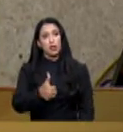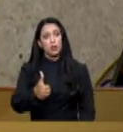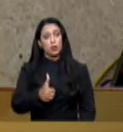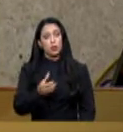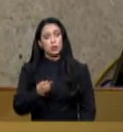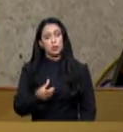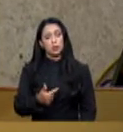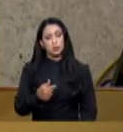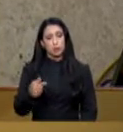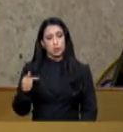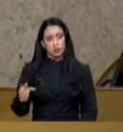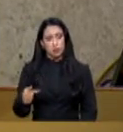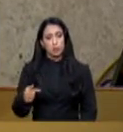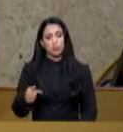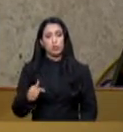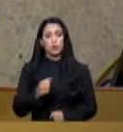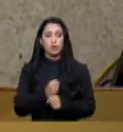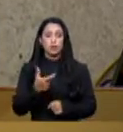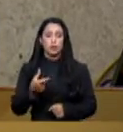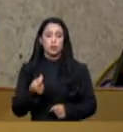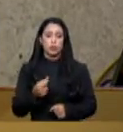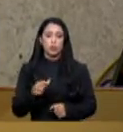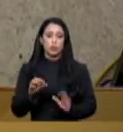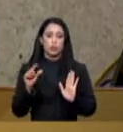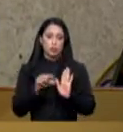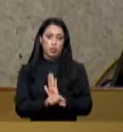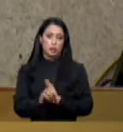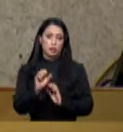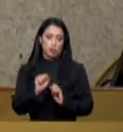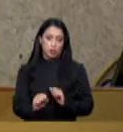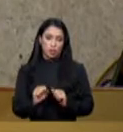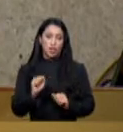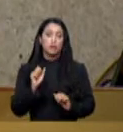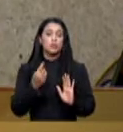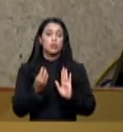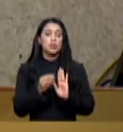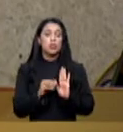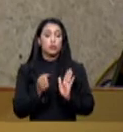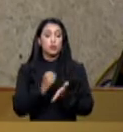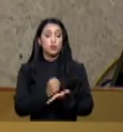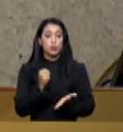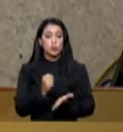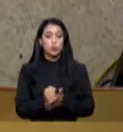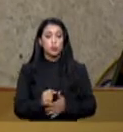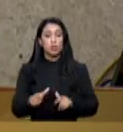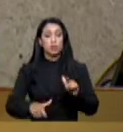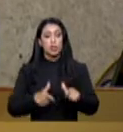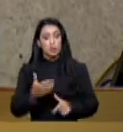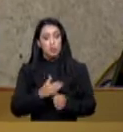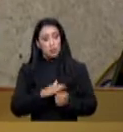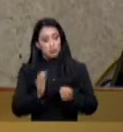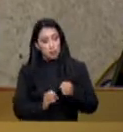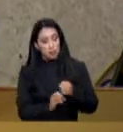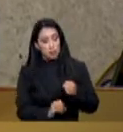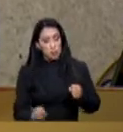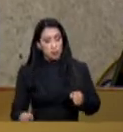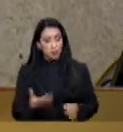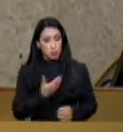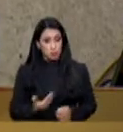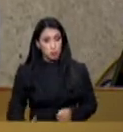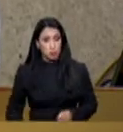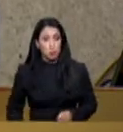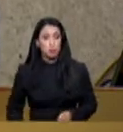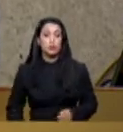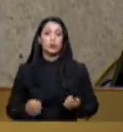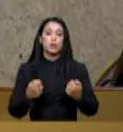11.107, de 2005, no parágrafo 8º do artigo 13, dizia: os contratos de prestação de serviços públicos de saneamento básico